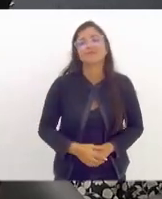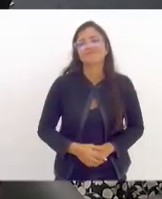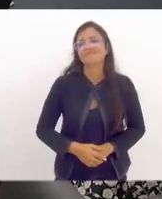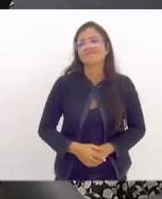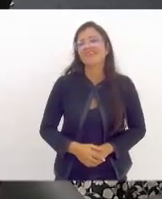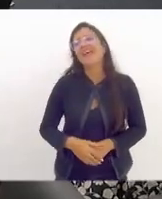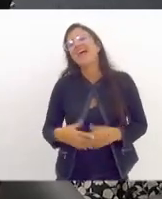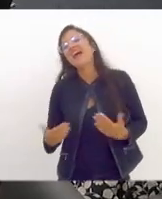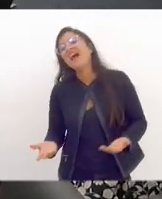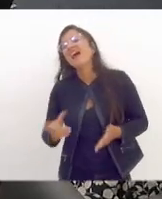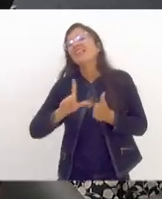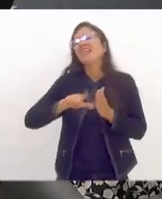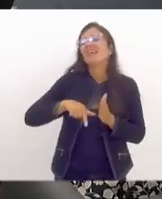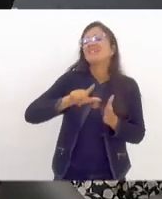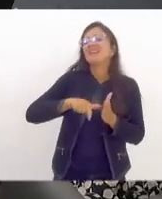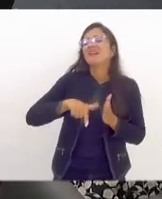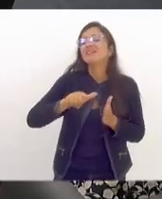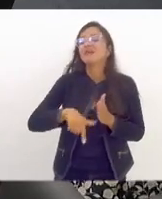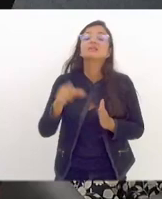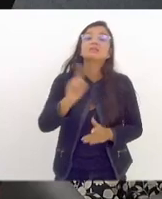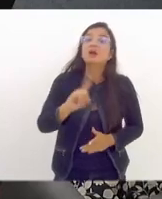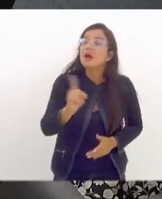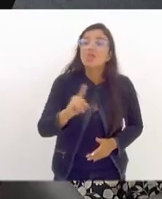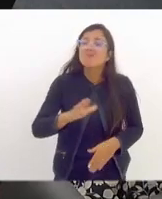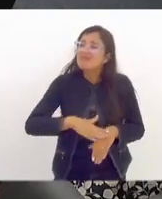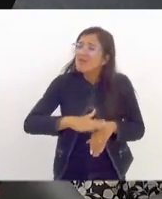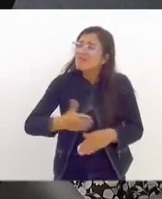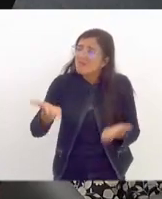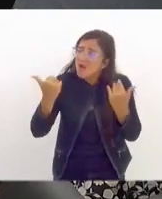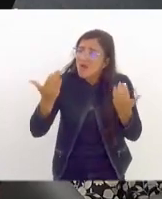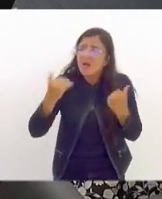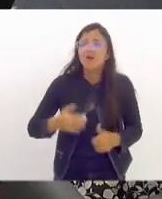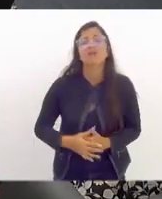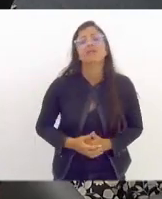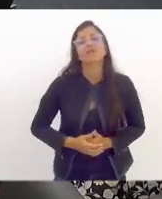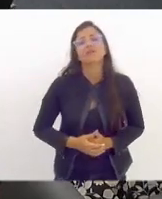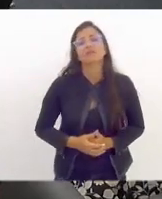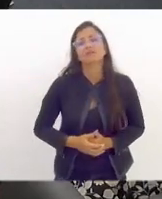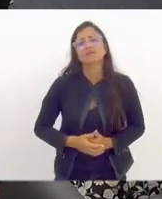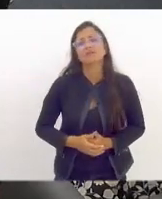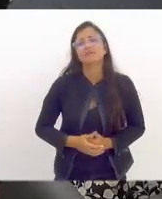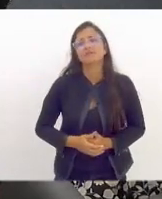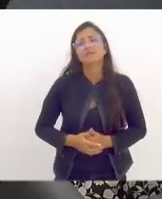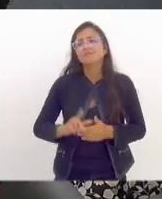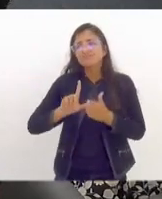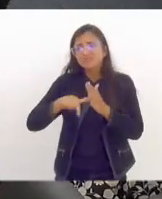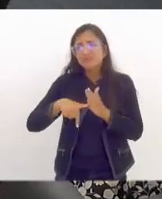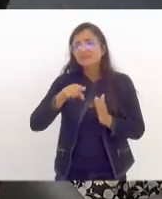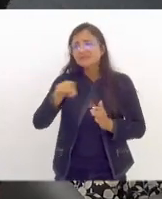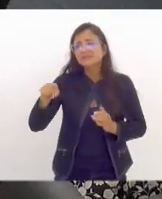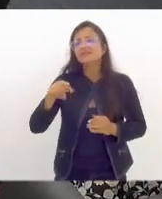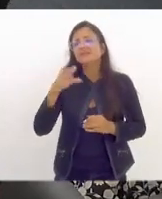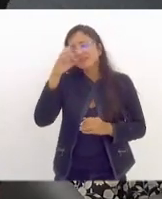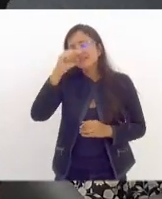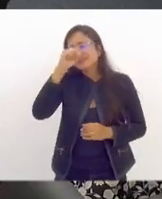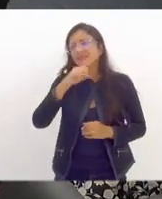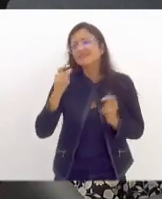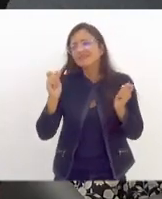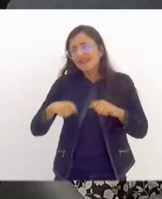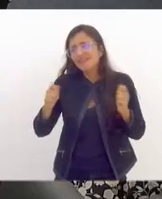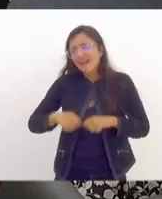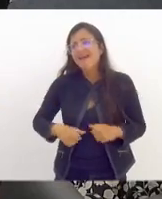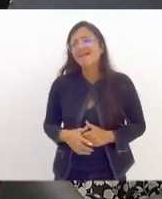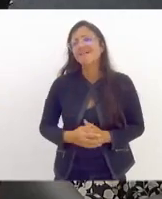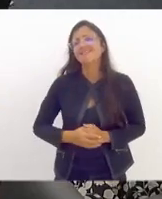não fica com muito tititi faz um menino tocar faz depois eles vão pedir vocês aí sim